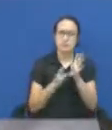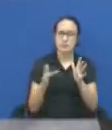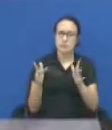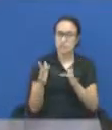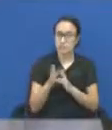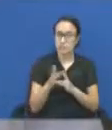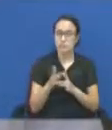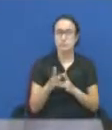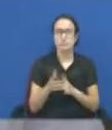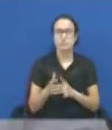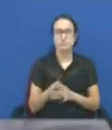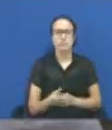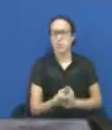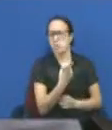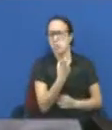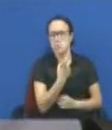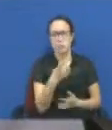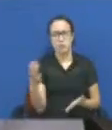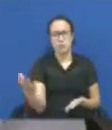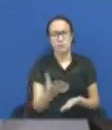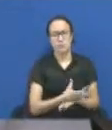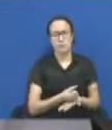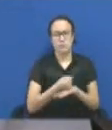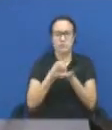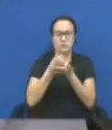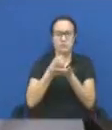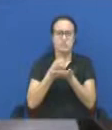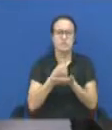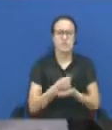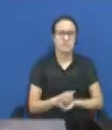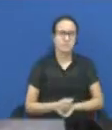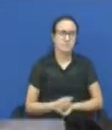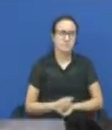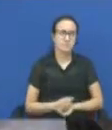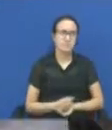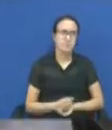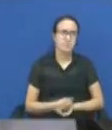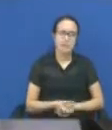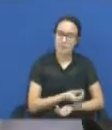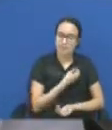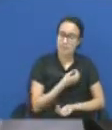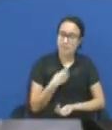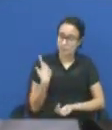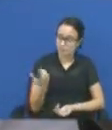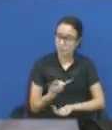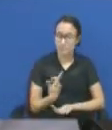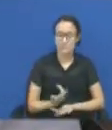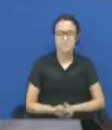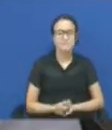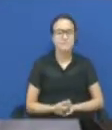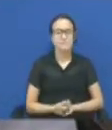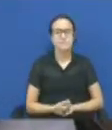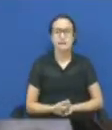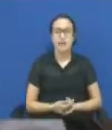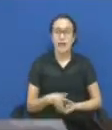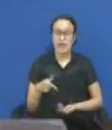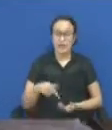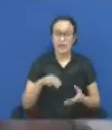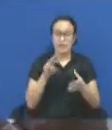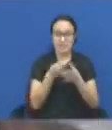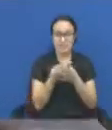como o único e suficiente Salvador em nossas vidas. Nós temos aqui, através desta